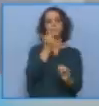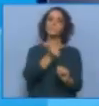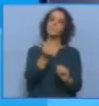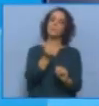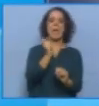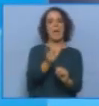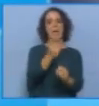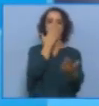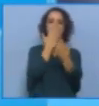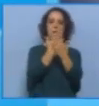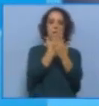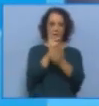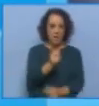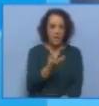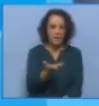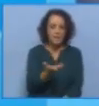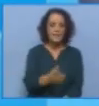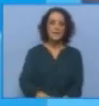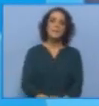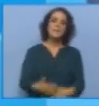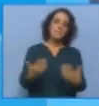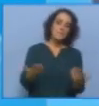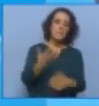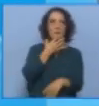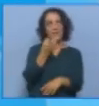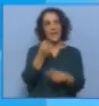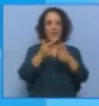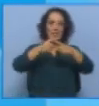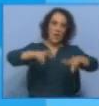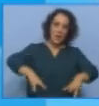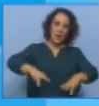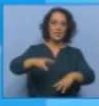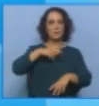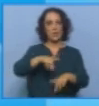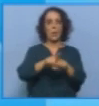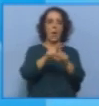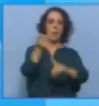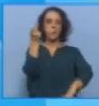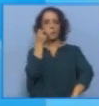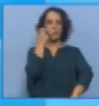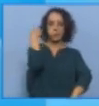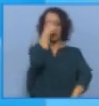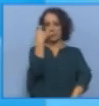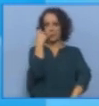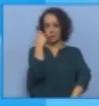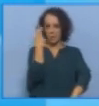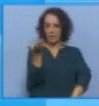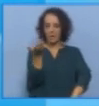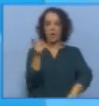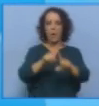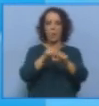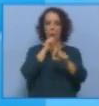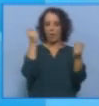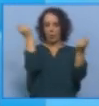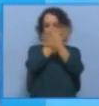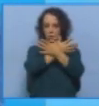apresentar diante dele. Sim, que no fundo em linguagem portuguesa é o dar nas vistas, não é? Às vezes podemos confundir esta relação